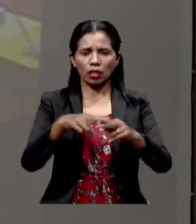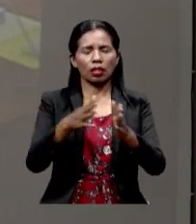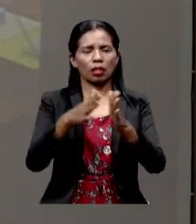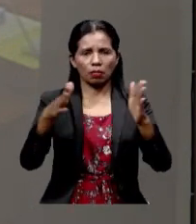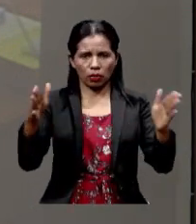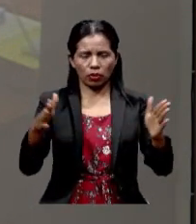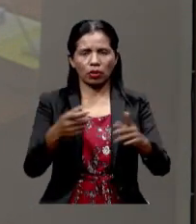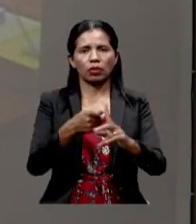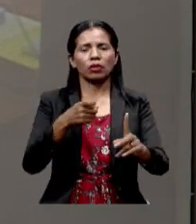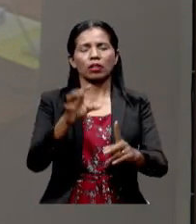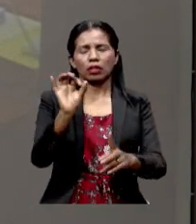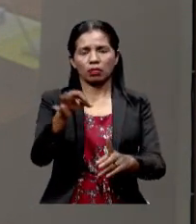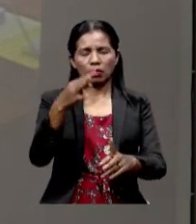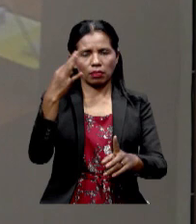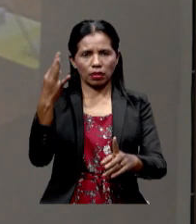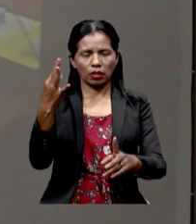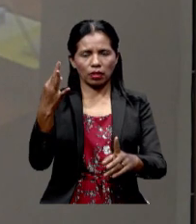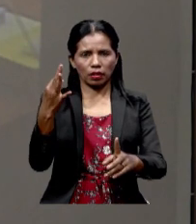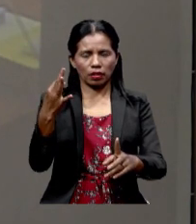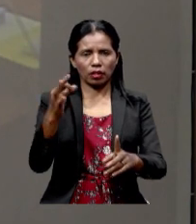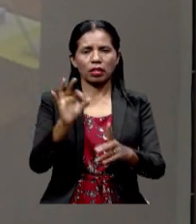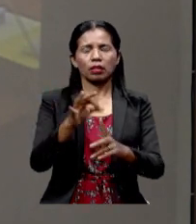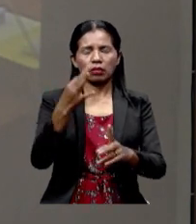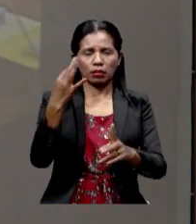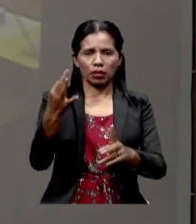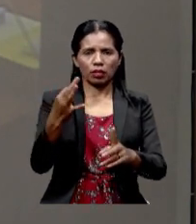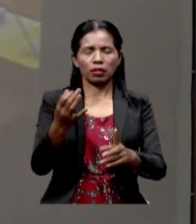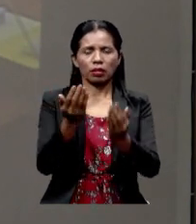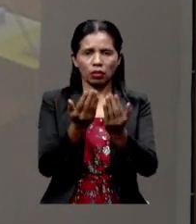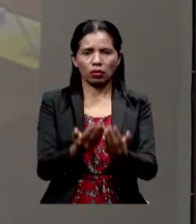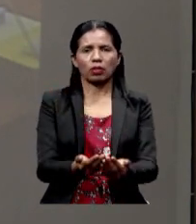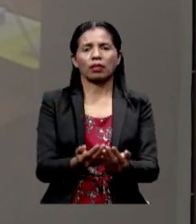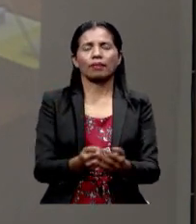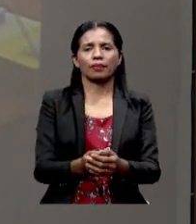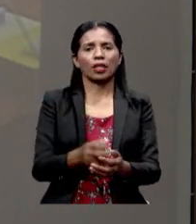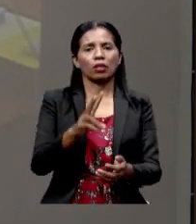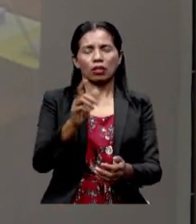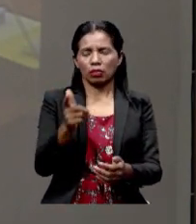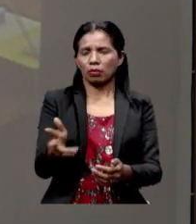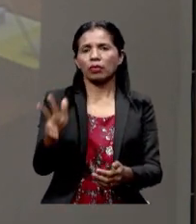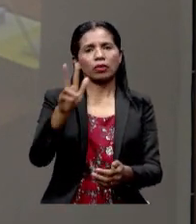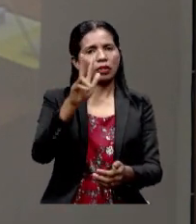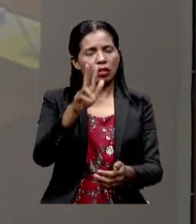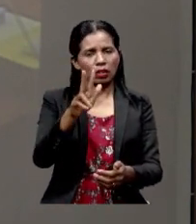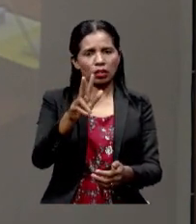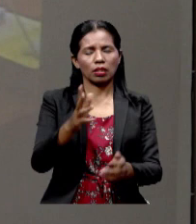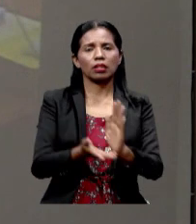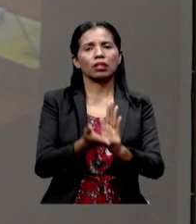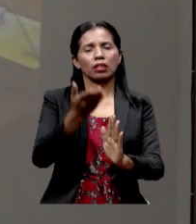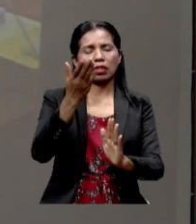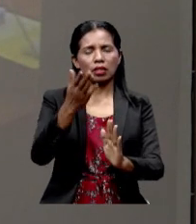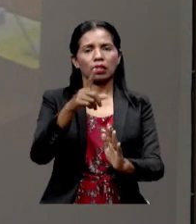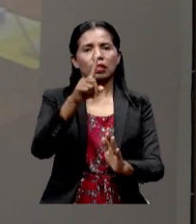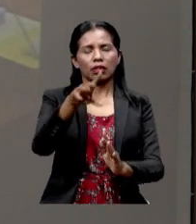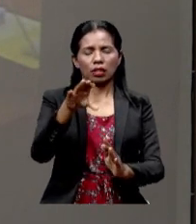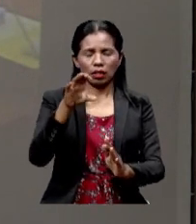Rusi $19 sai para $50 cada quilograma e em 2023 sai li utiquedas para